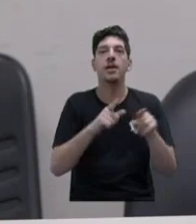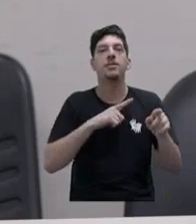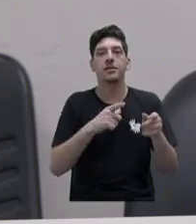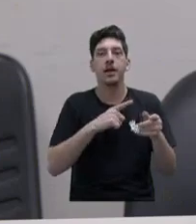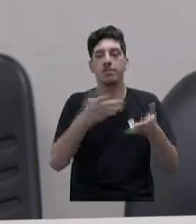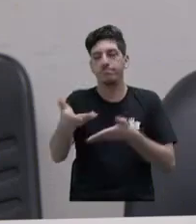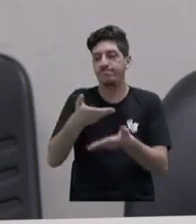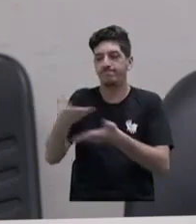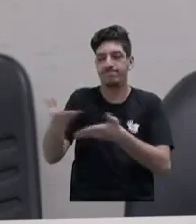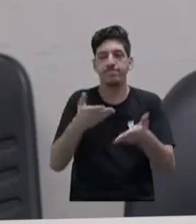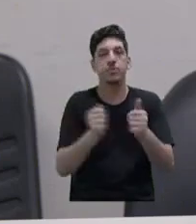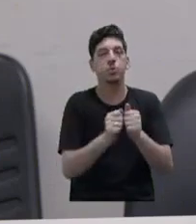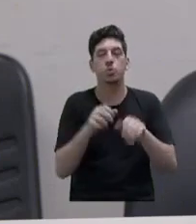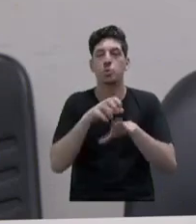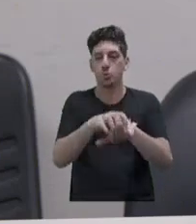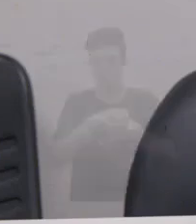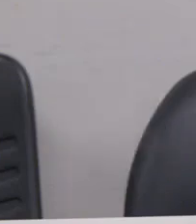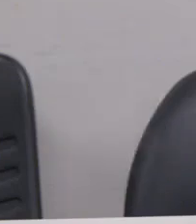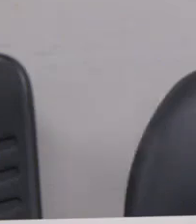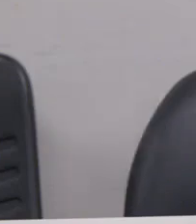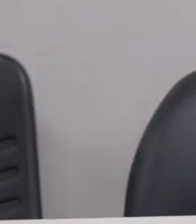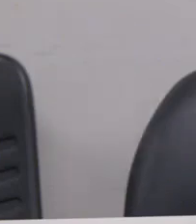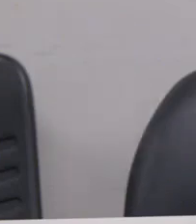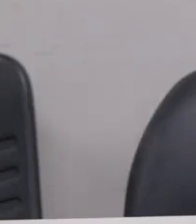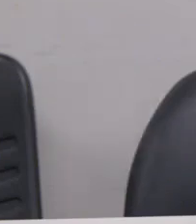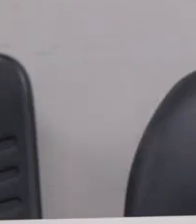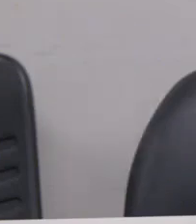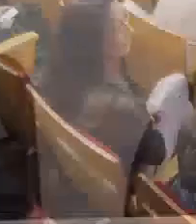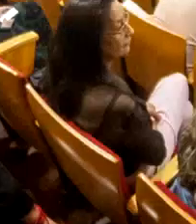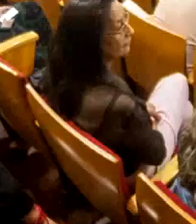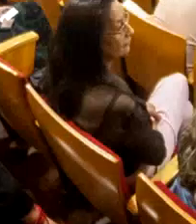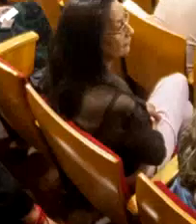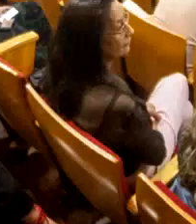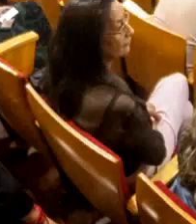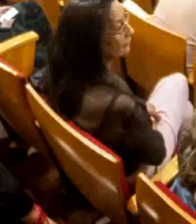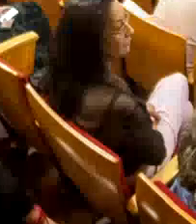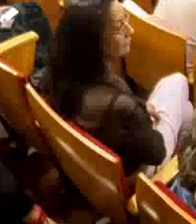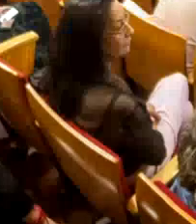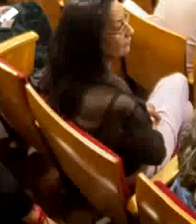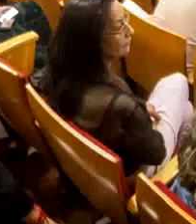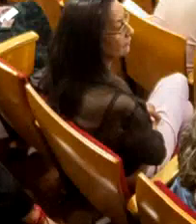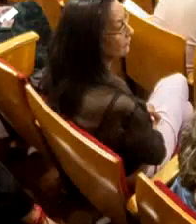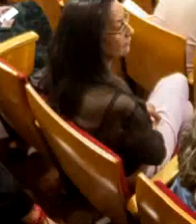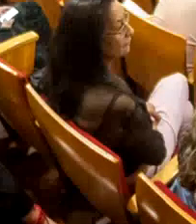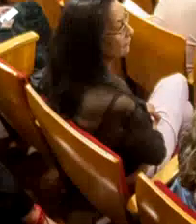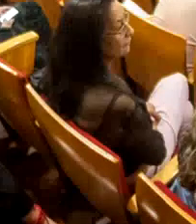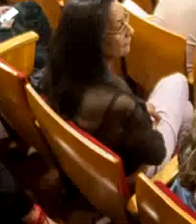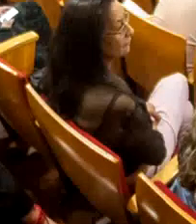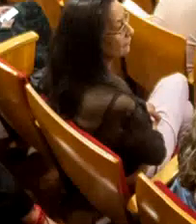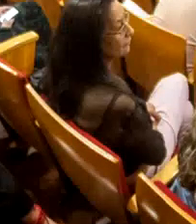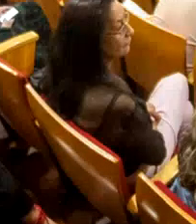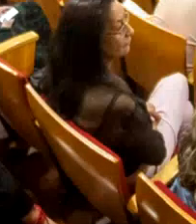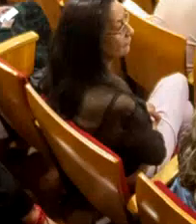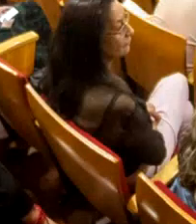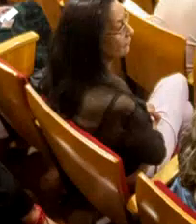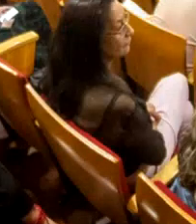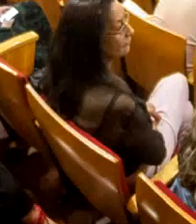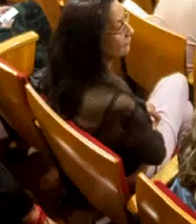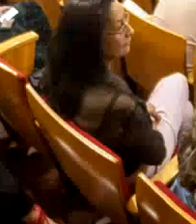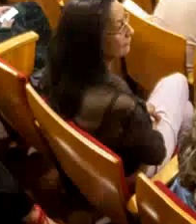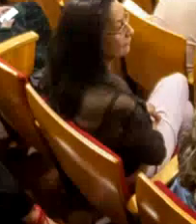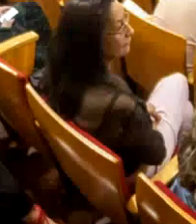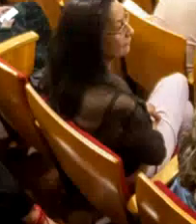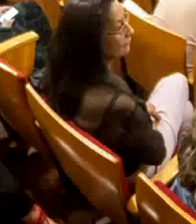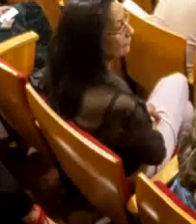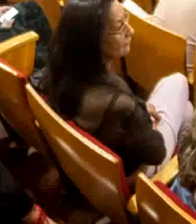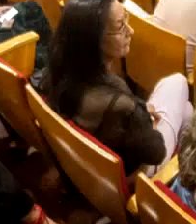com o turismo, e 2 milhões investidos, que isso já também entregamos e abrimos o anexo da